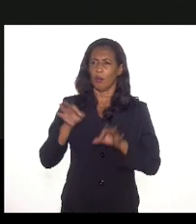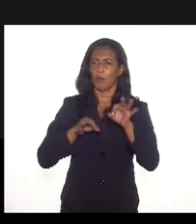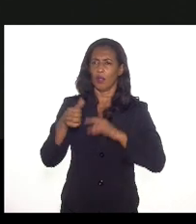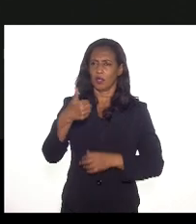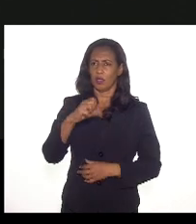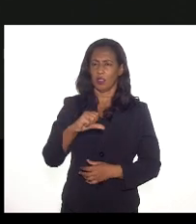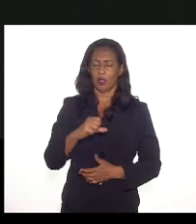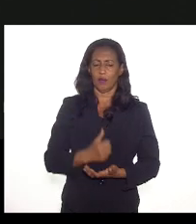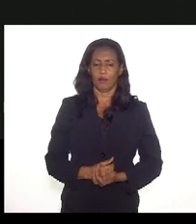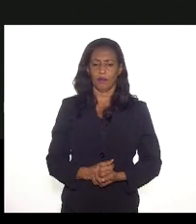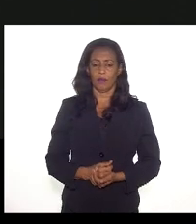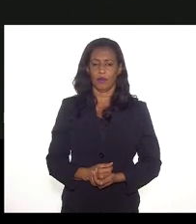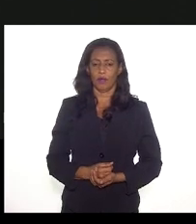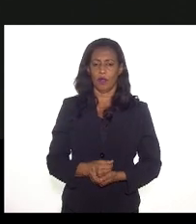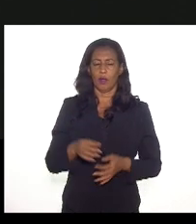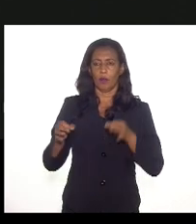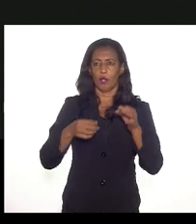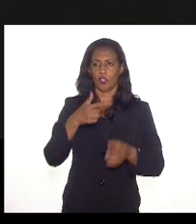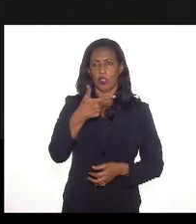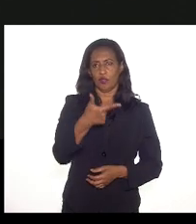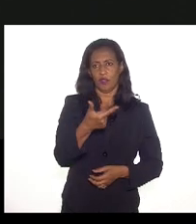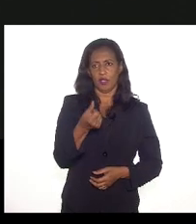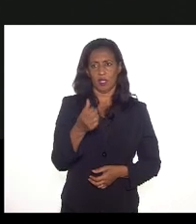Projeto de lei 2605.